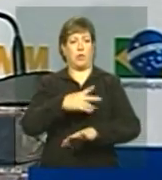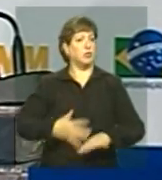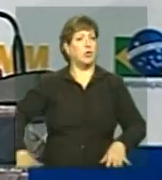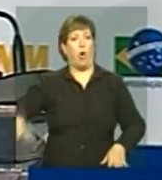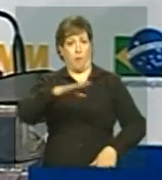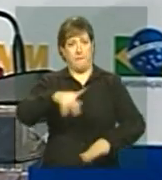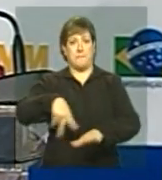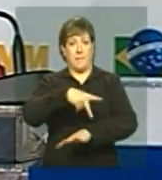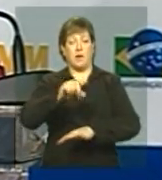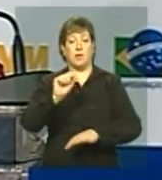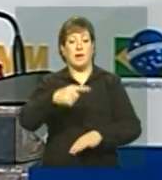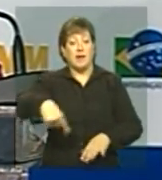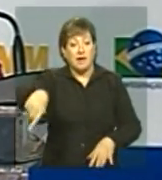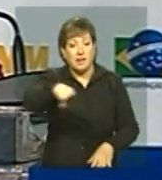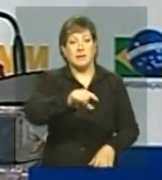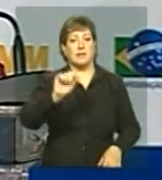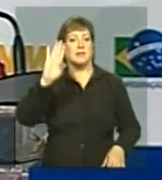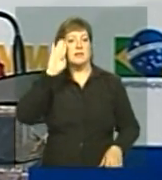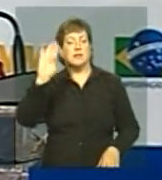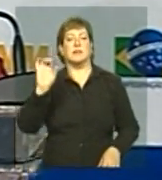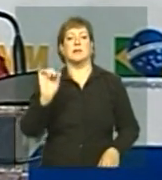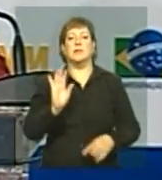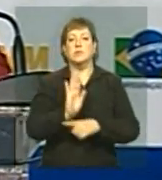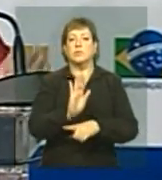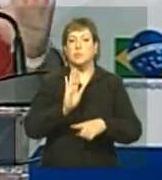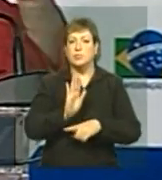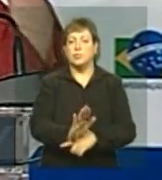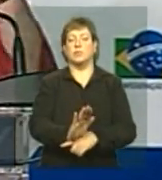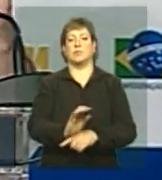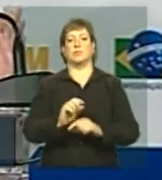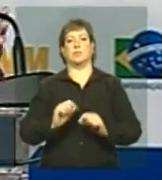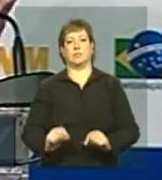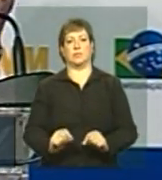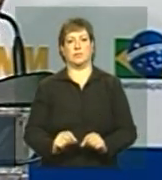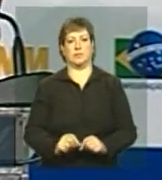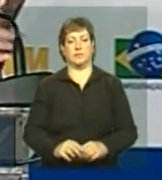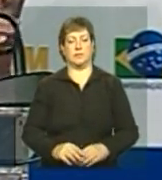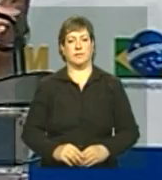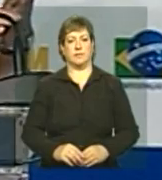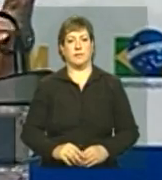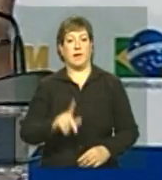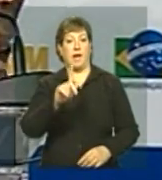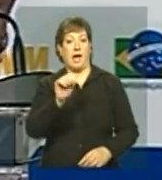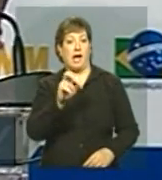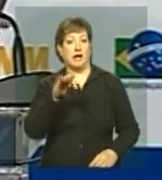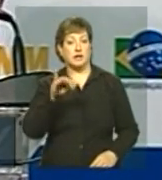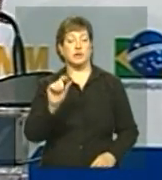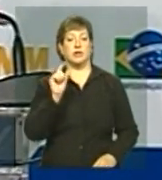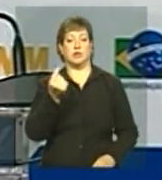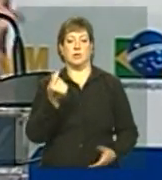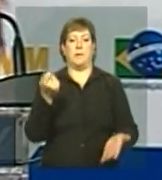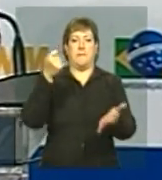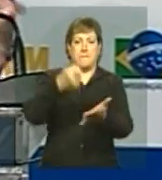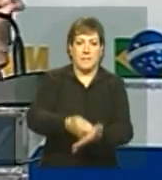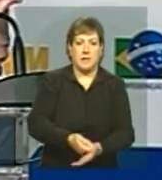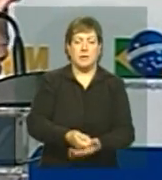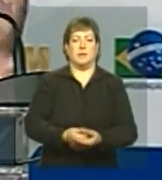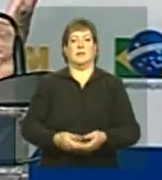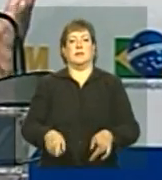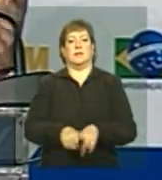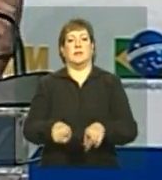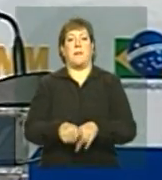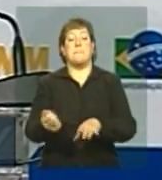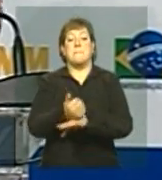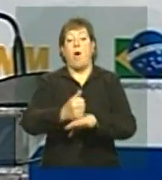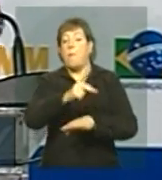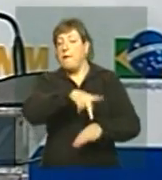país, sejam aquelas que serão beneficiadas com garantia de custeio, de melhor